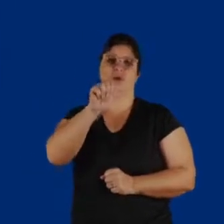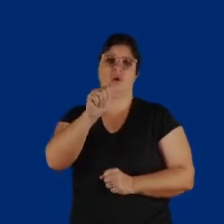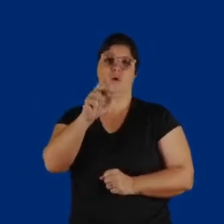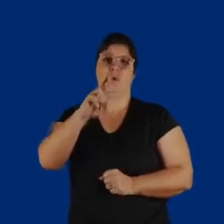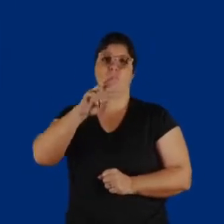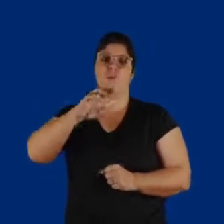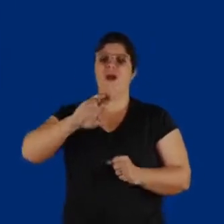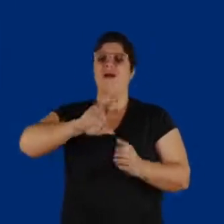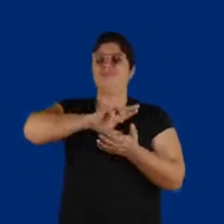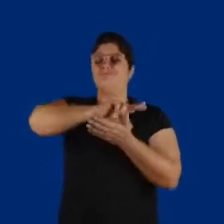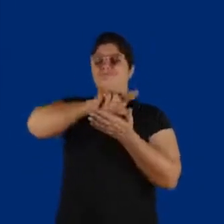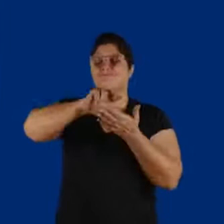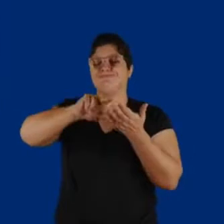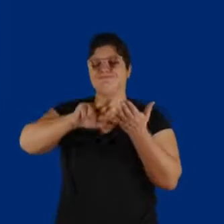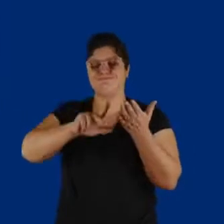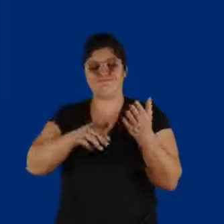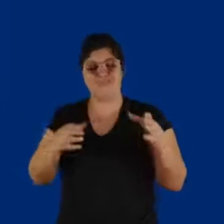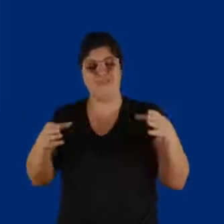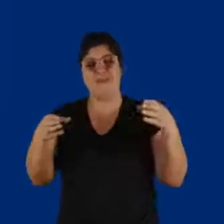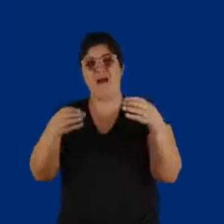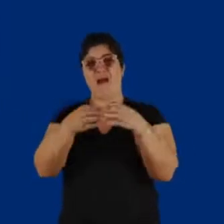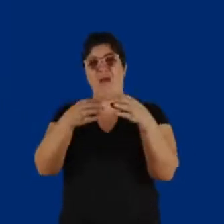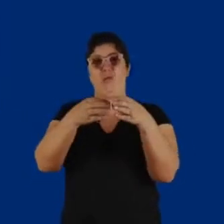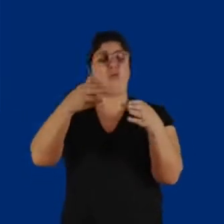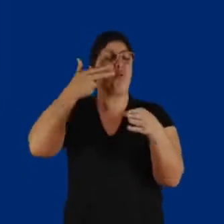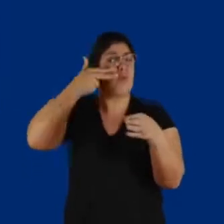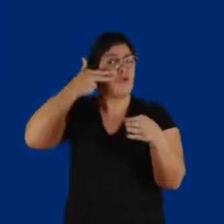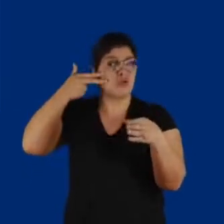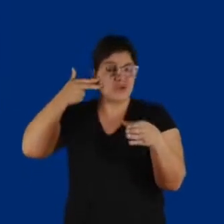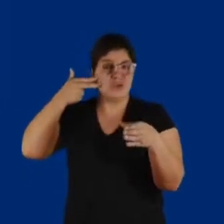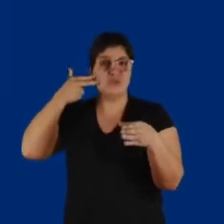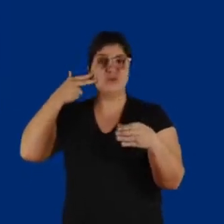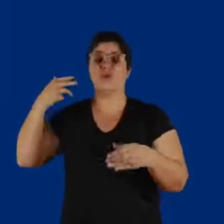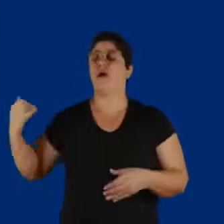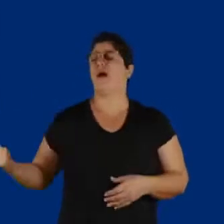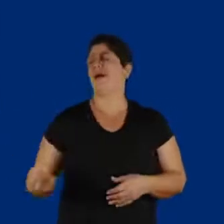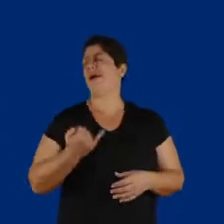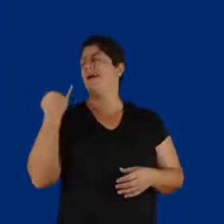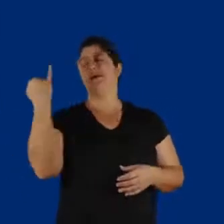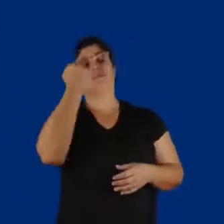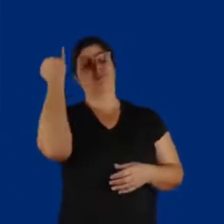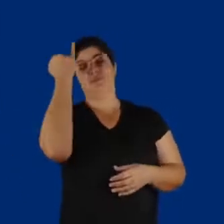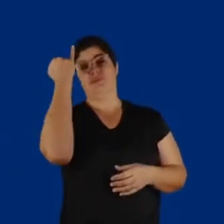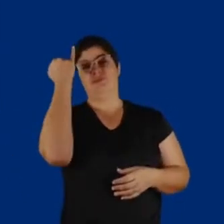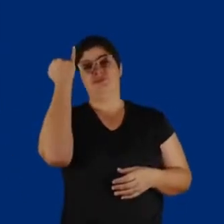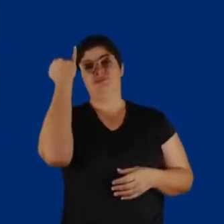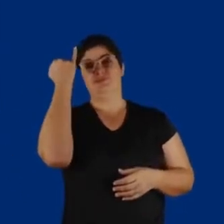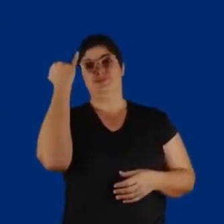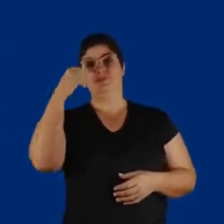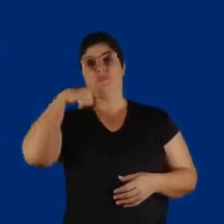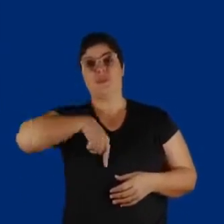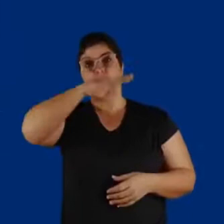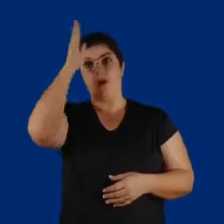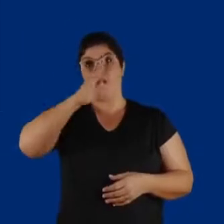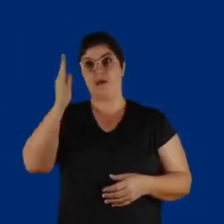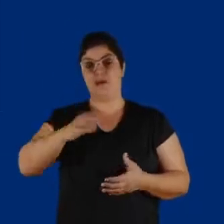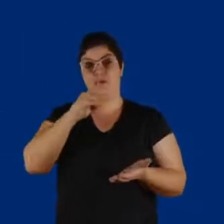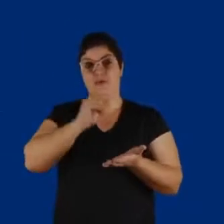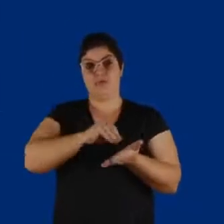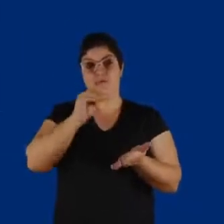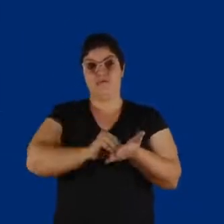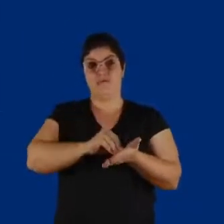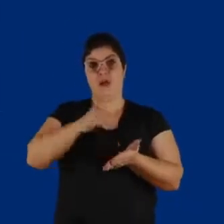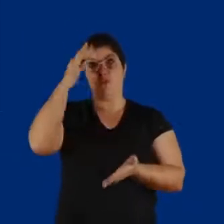isso é de uma importância imensa. E eu acho que o que falta para o Brasil é isso, uma teoria, uma ciência